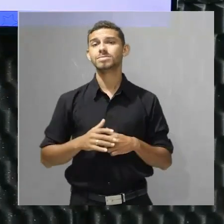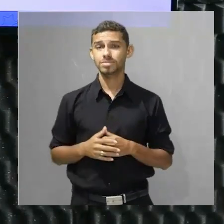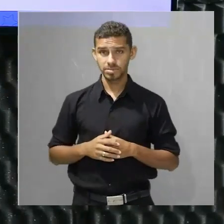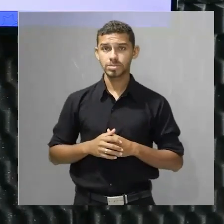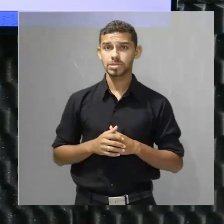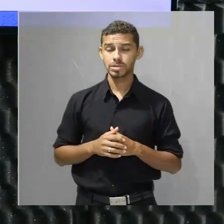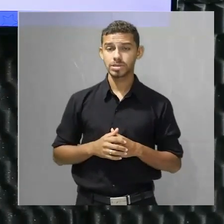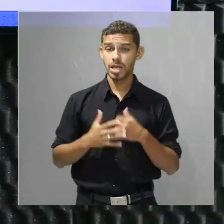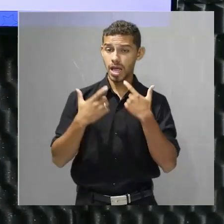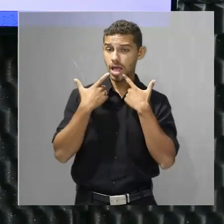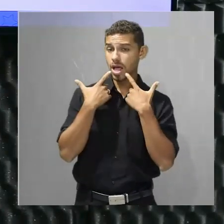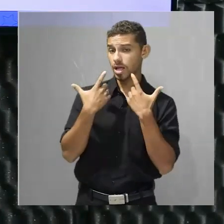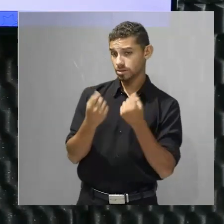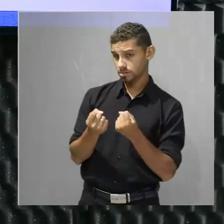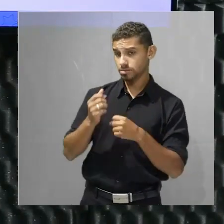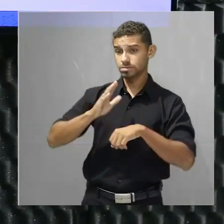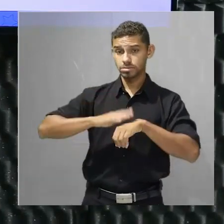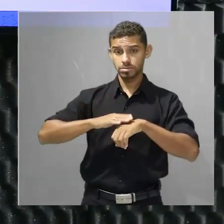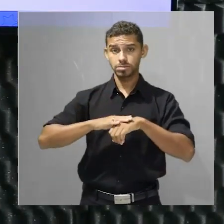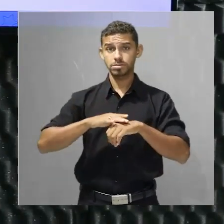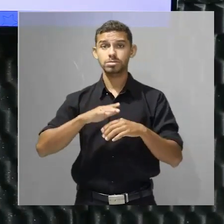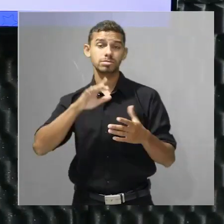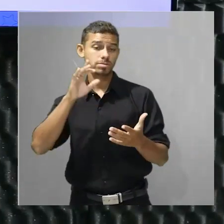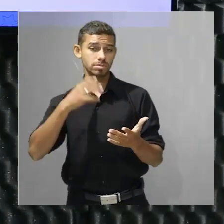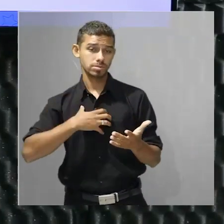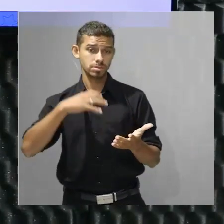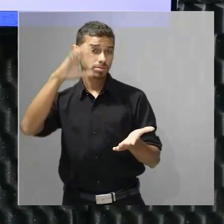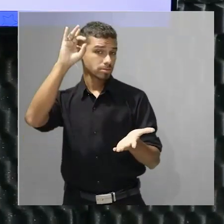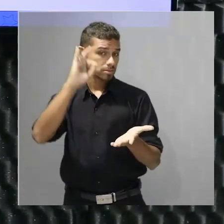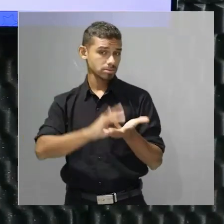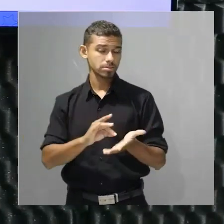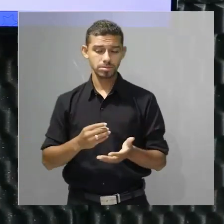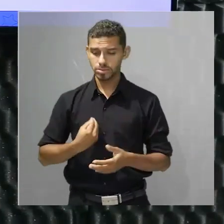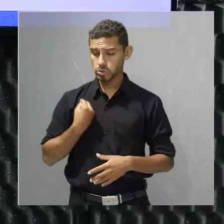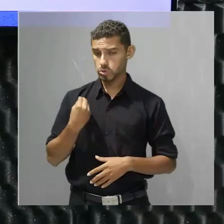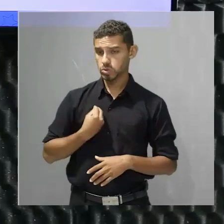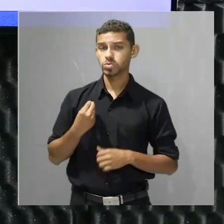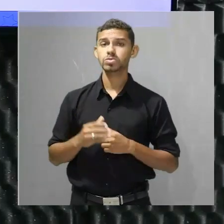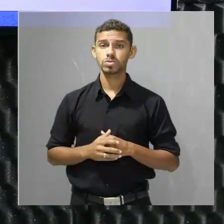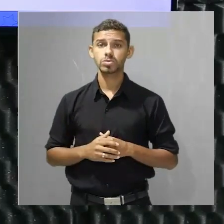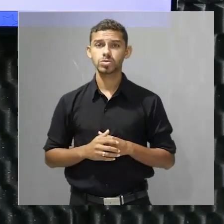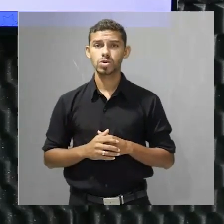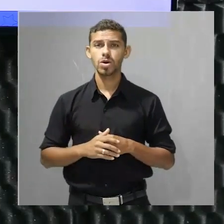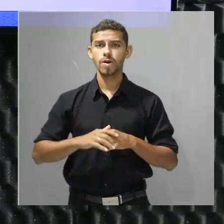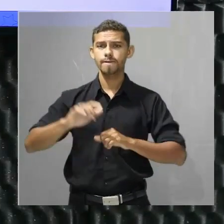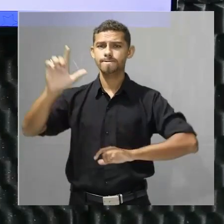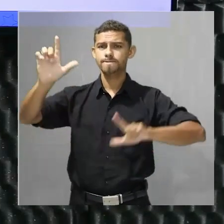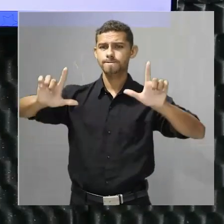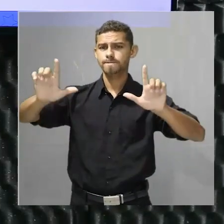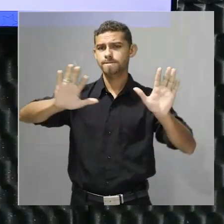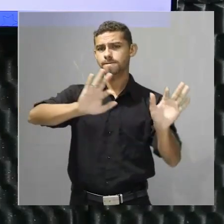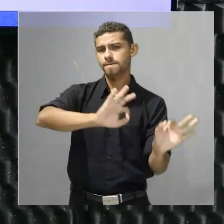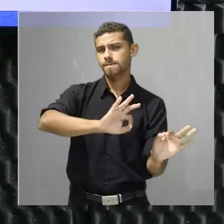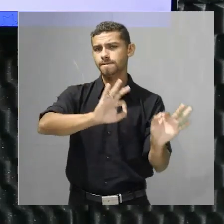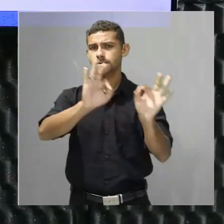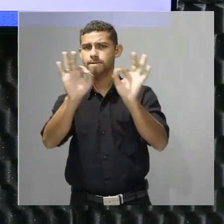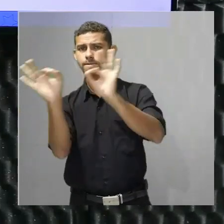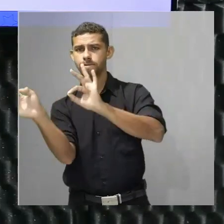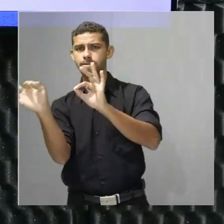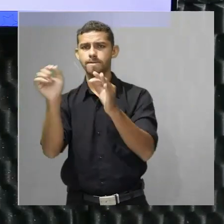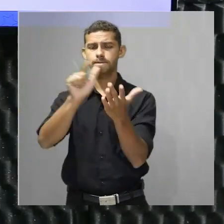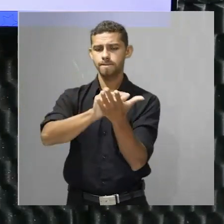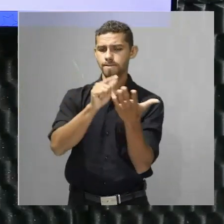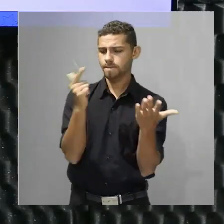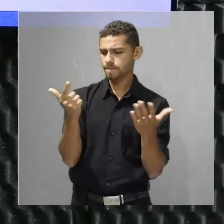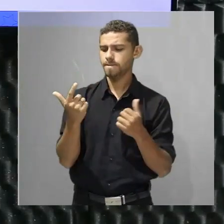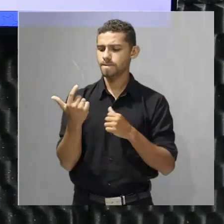todo a linguagem denotativa faz parte da nossa vida quando estamos assistindo a um jornal A um documentário